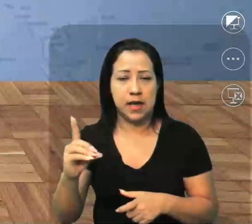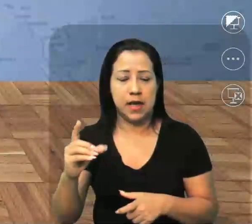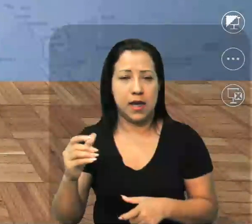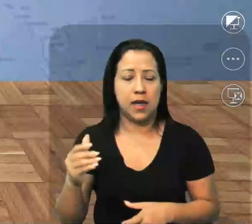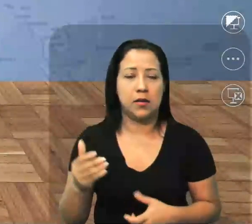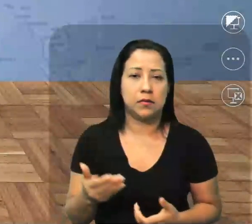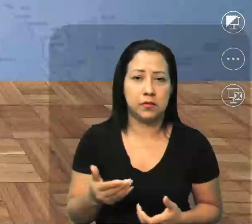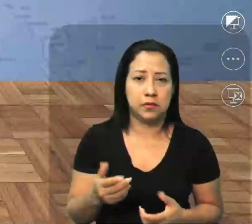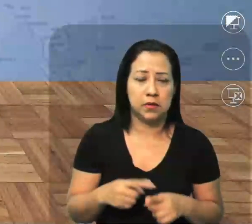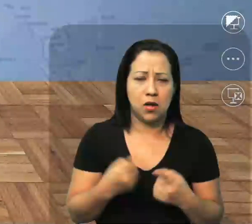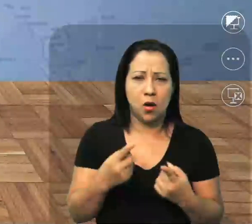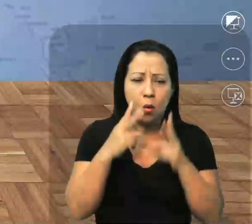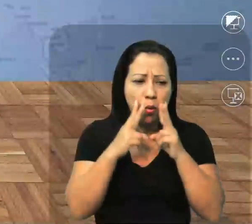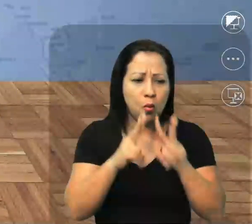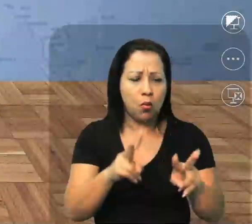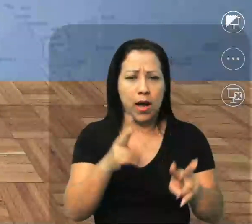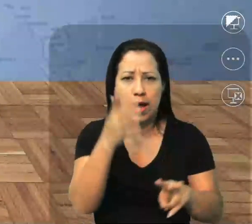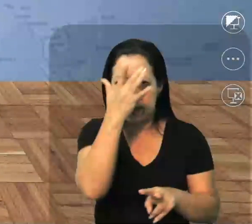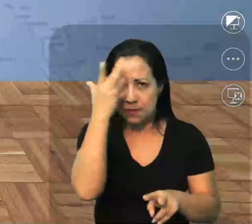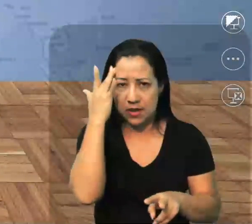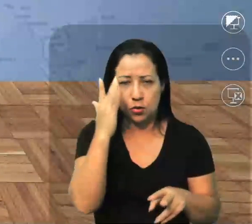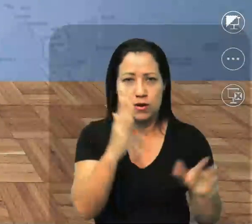na rua, em viadutos,